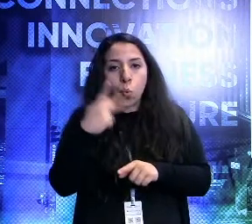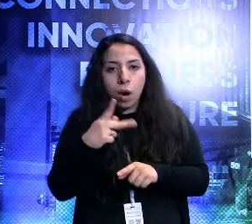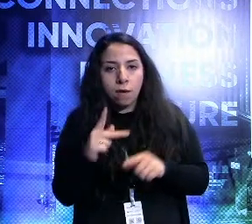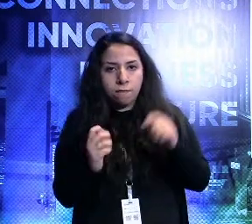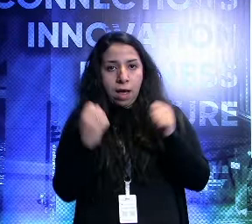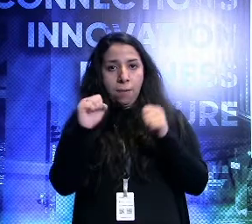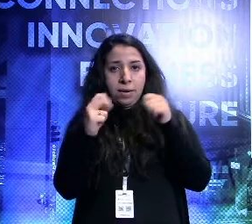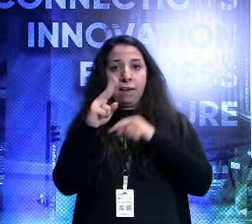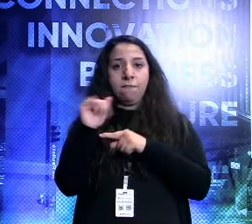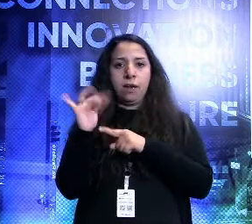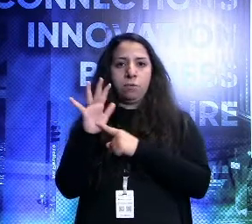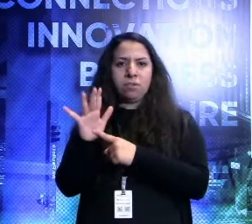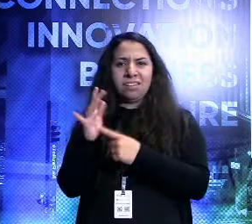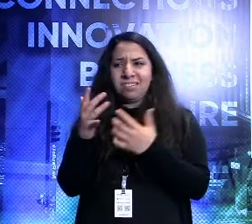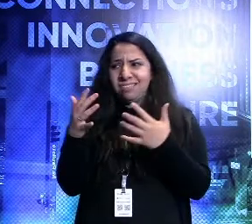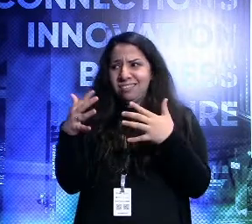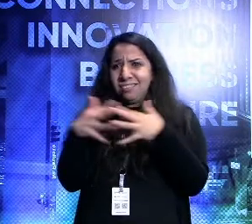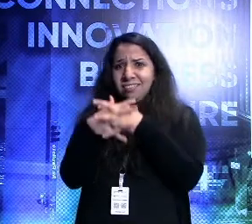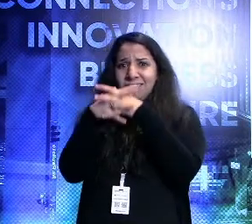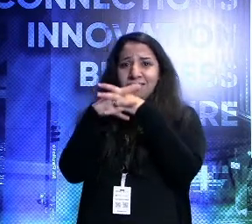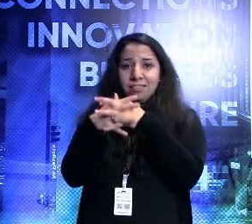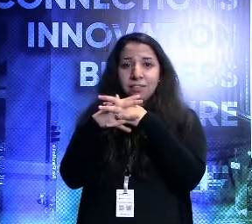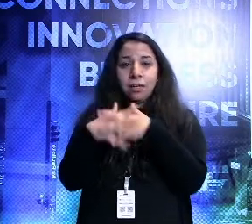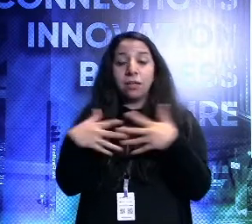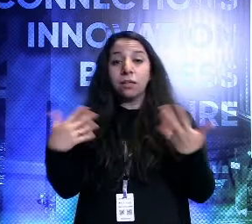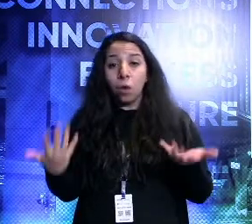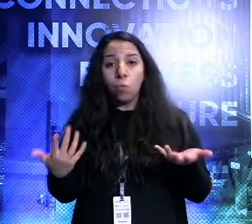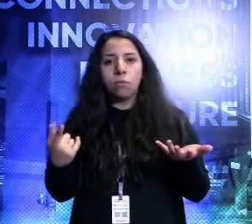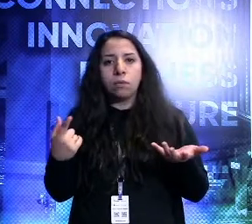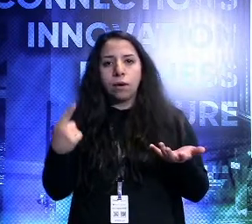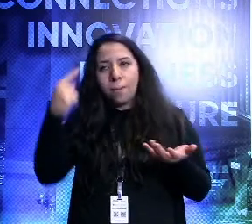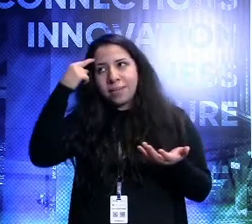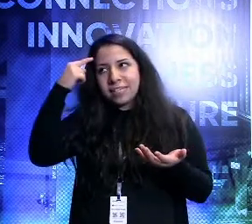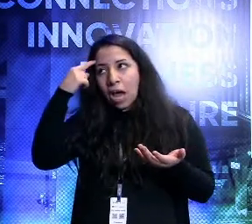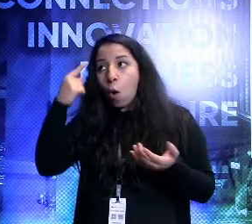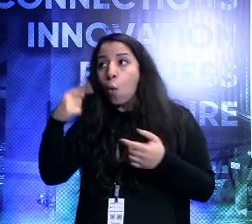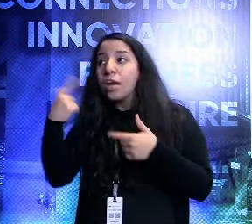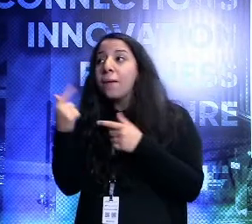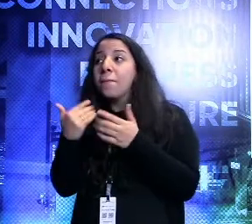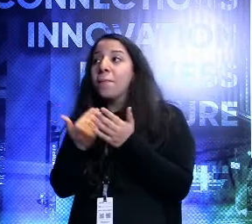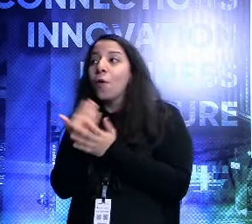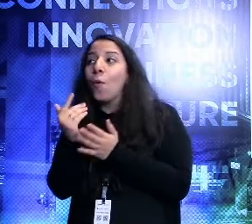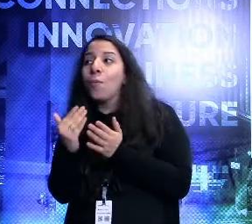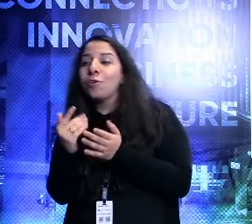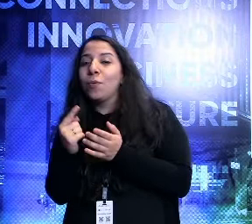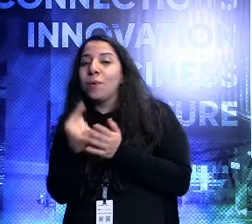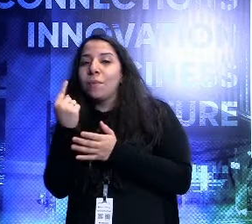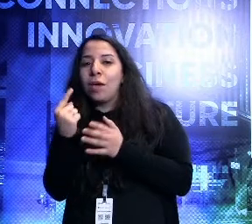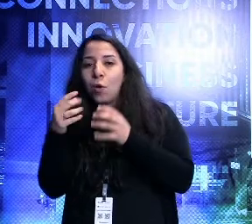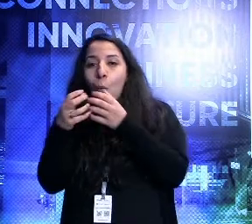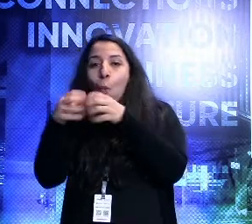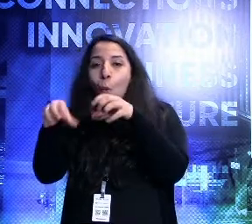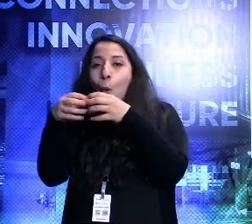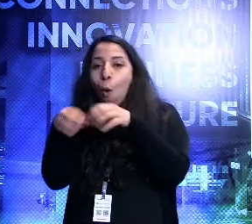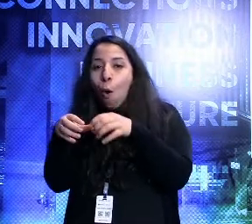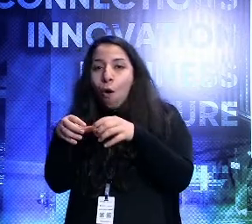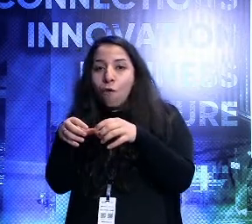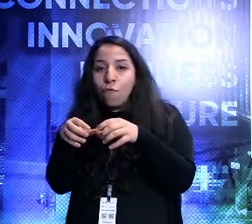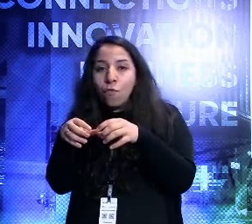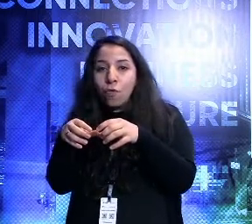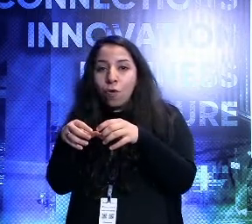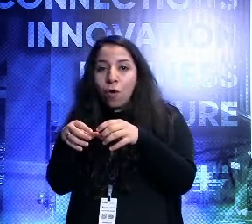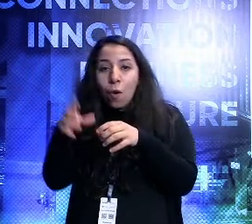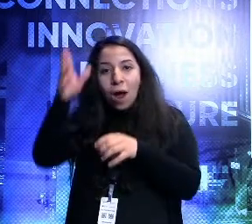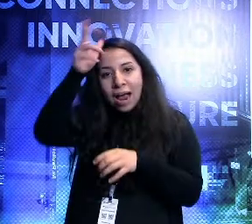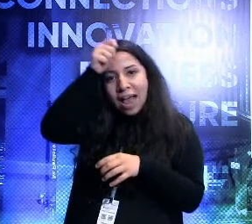ainda. É aquela história do que vem primeiro, né? O ovo ou a galinha. Então, fica bastante confuso e ruim quando você